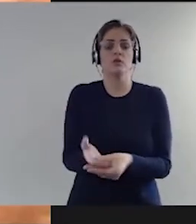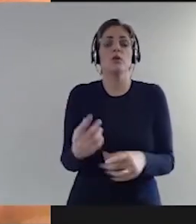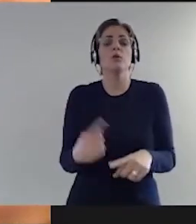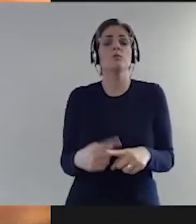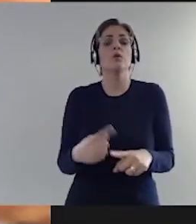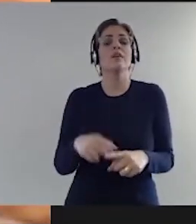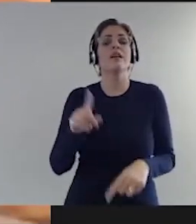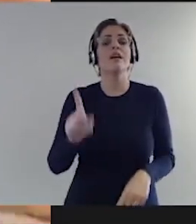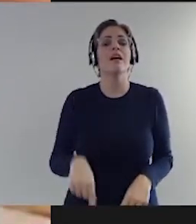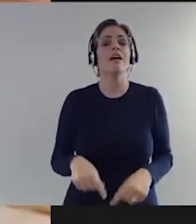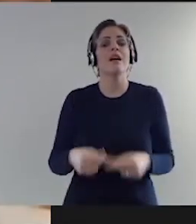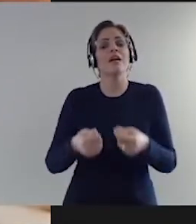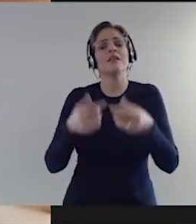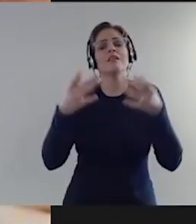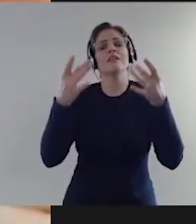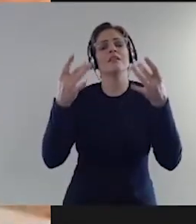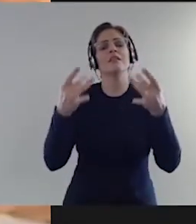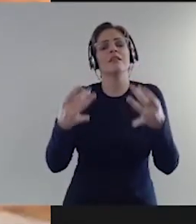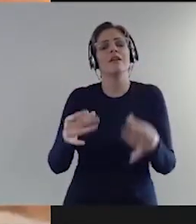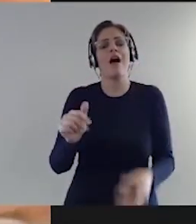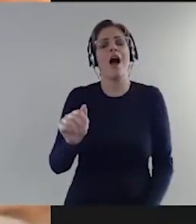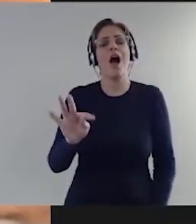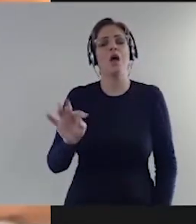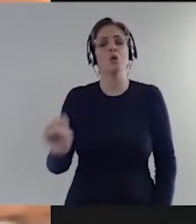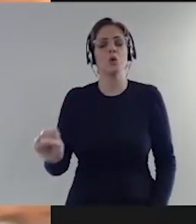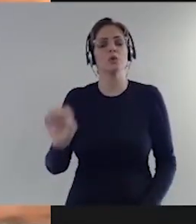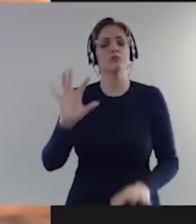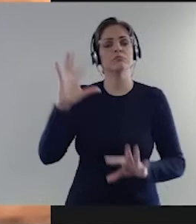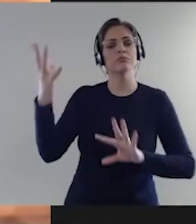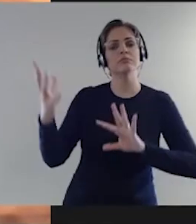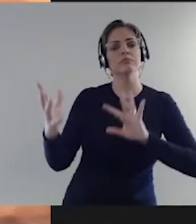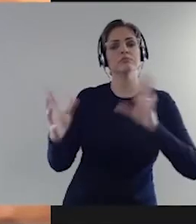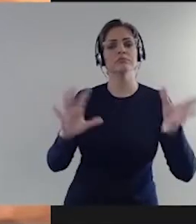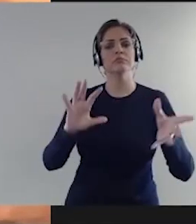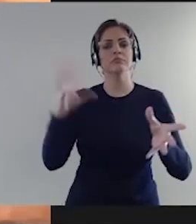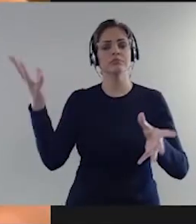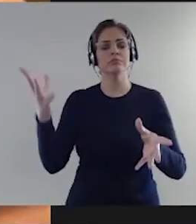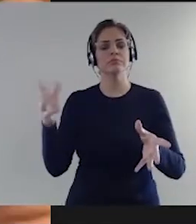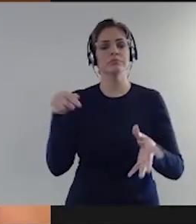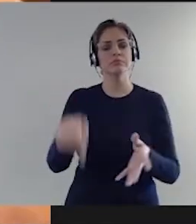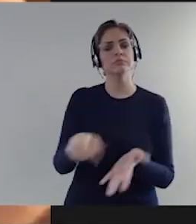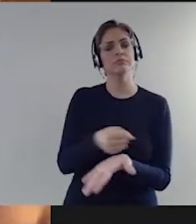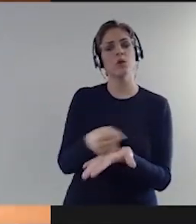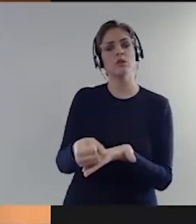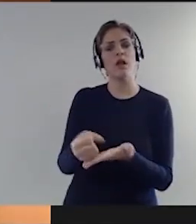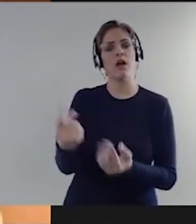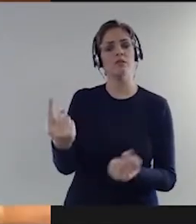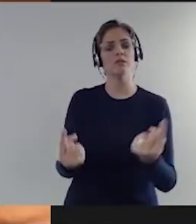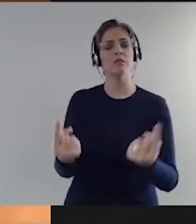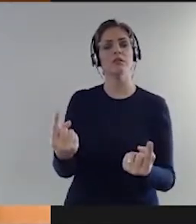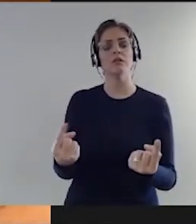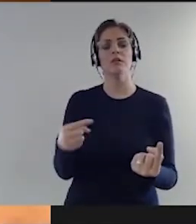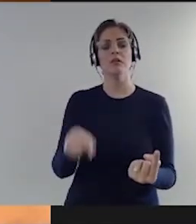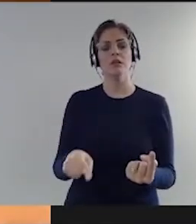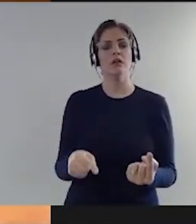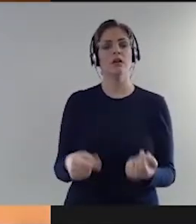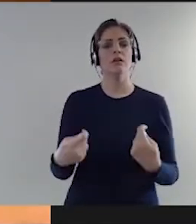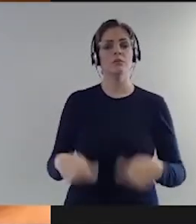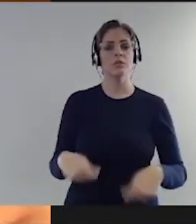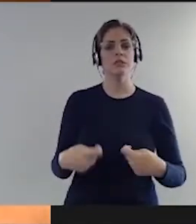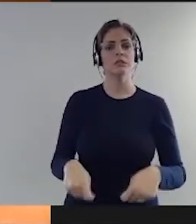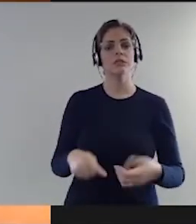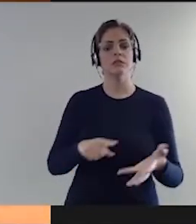é um encadeado de atos que é polarizado ao adimplemento com a satisfação